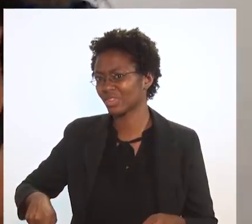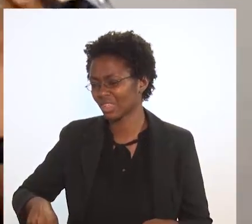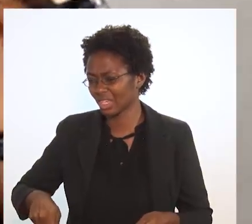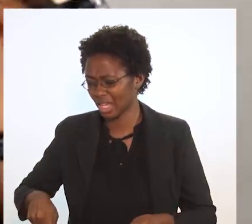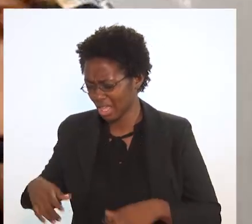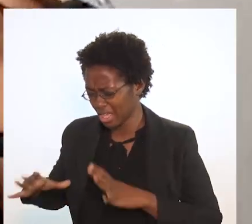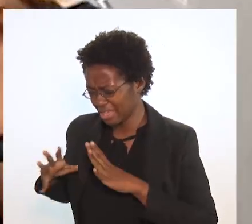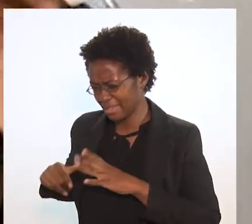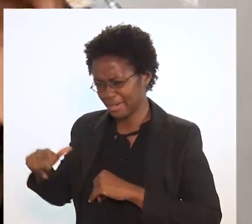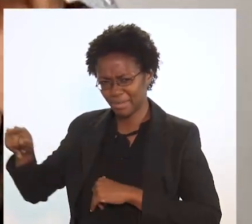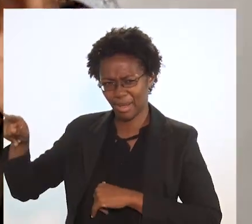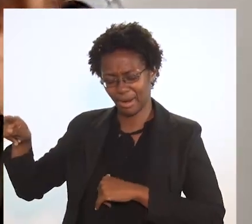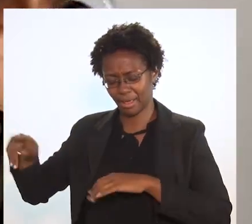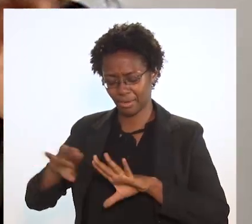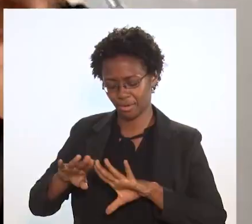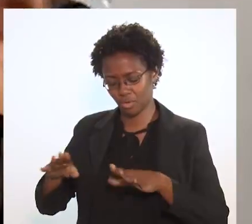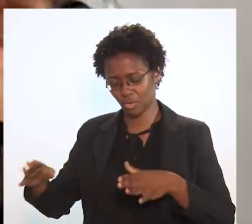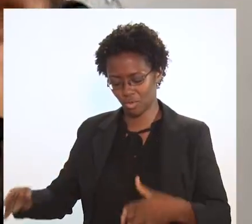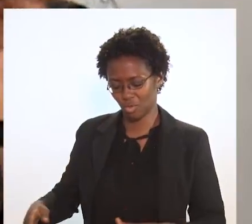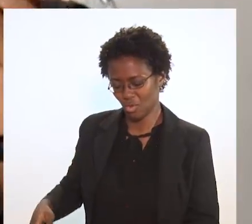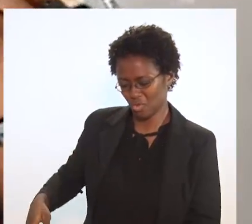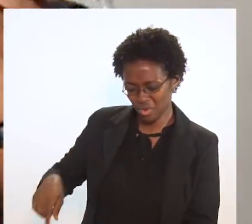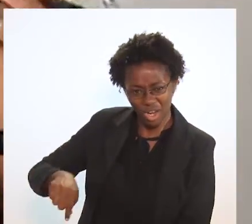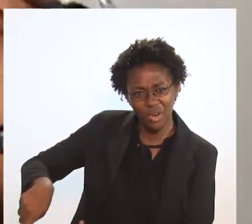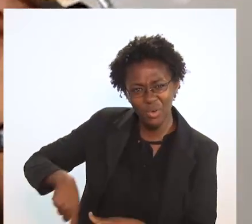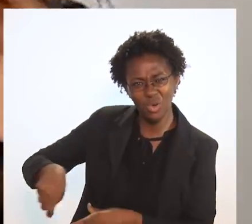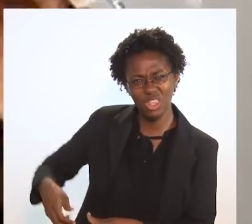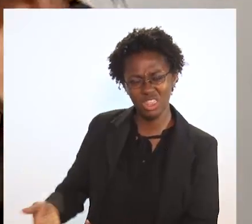tira aquela que está no fogão,